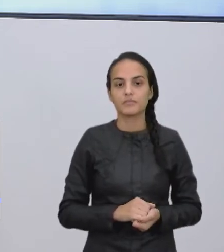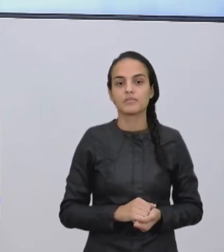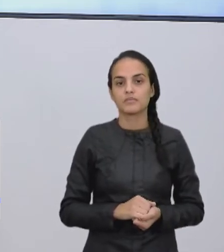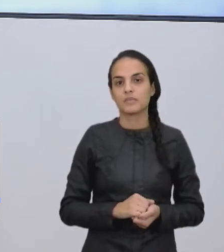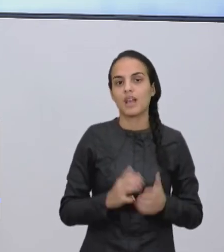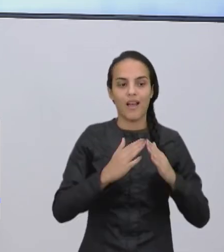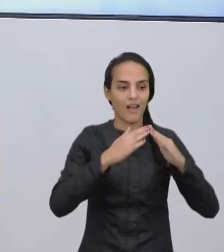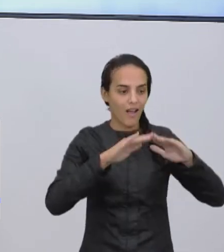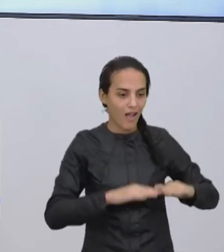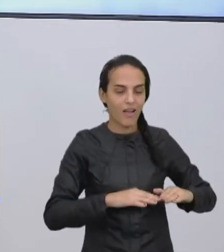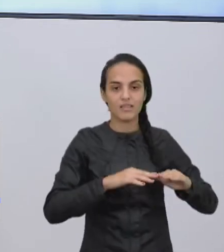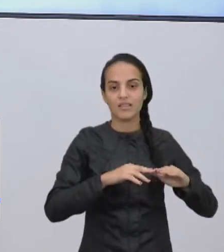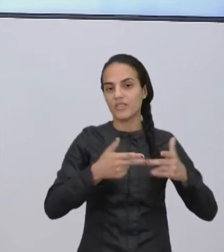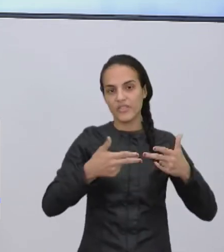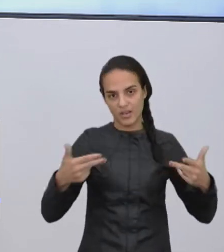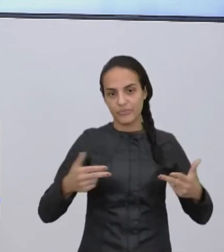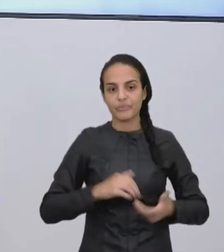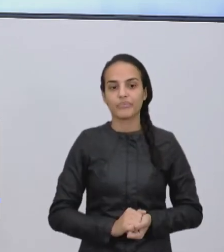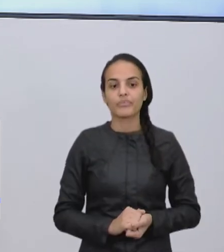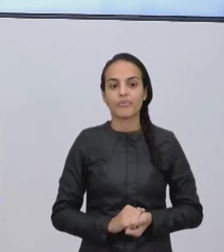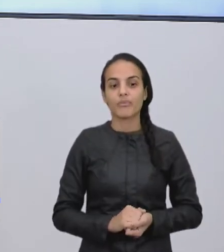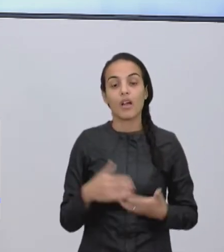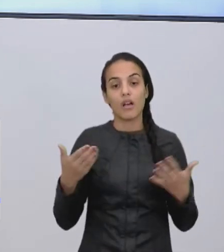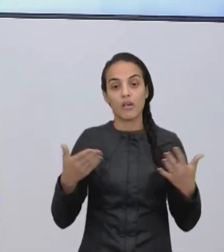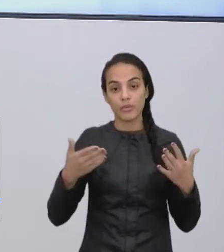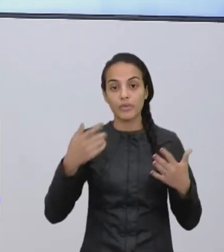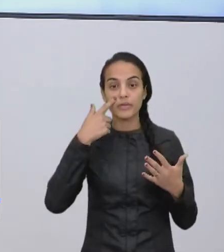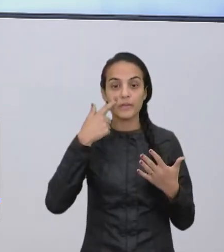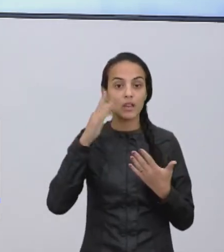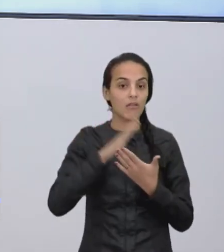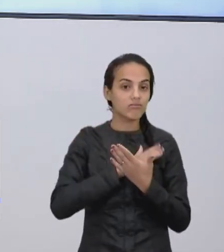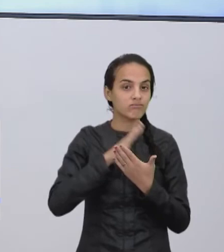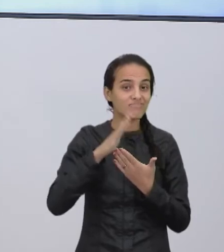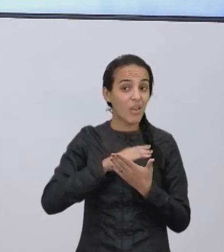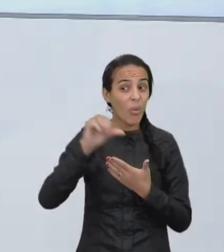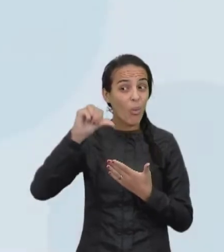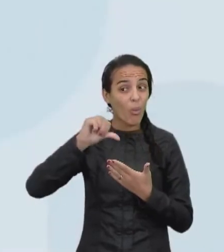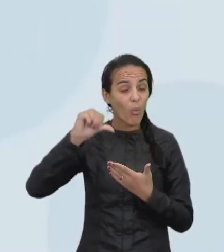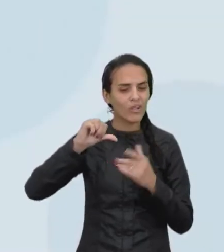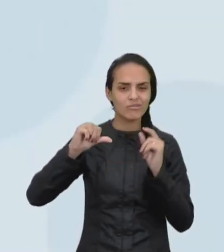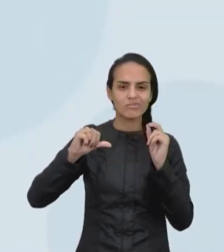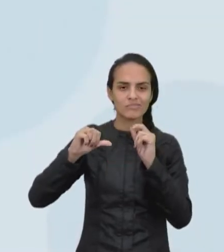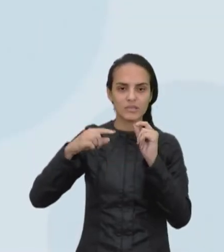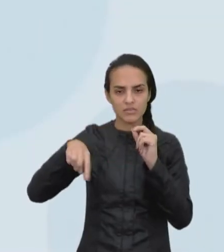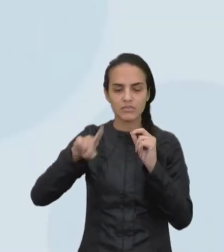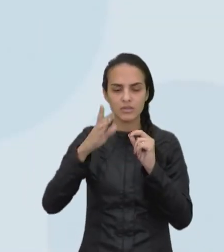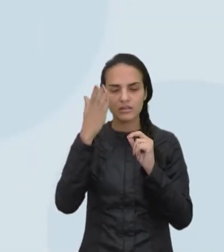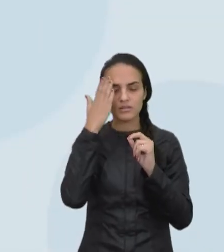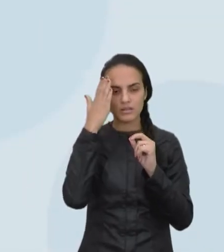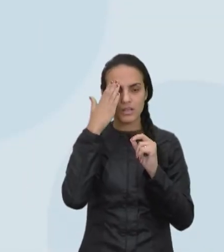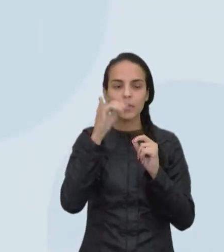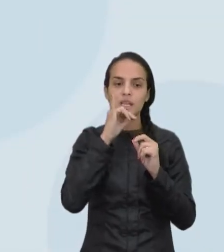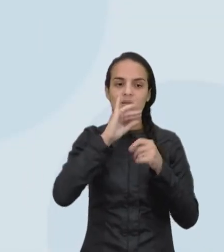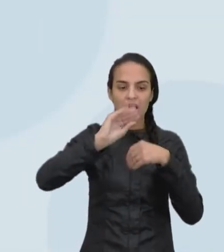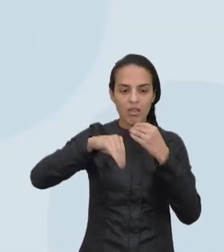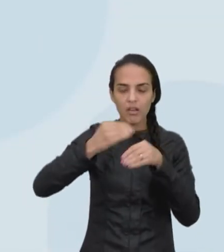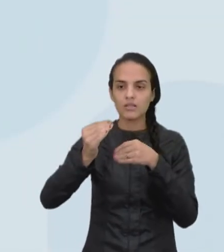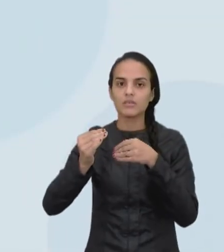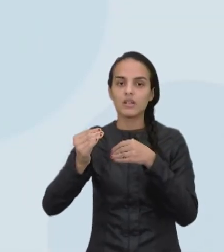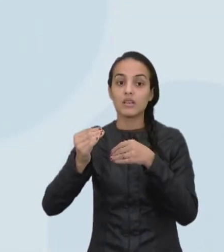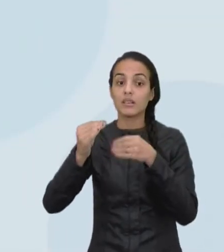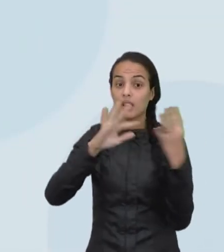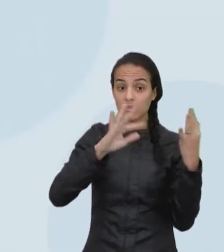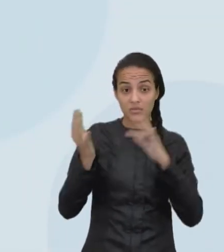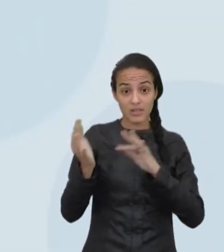domésticos, né, e também industriais. Agora vamos ver algumas desvantagens, né? Como a gente sabe, mexer na natureza é um pouco